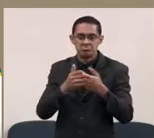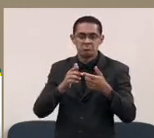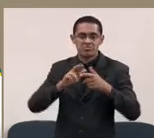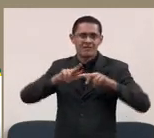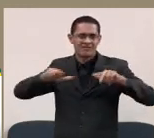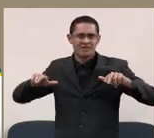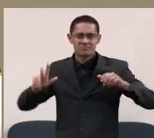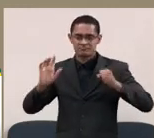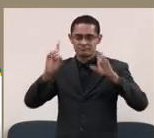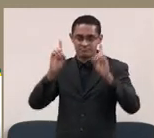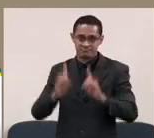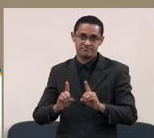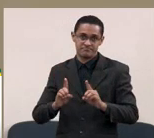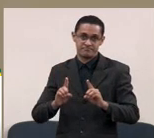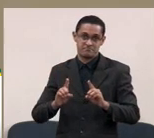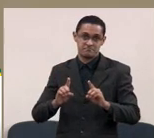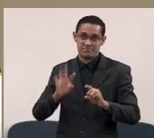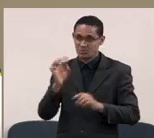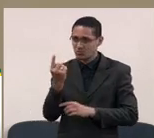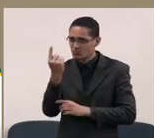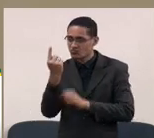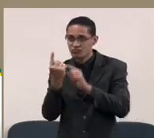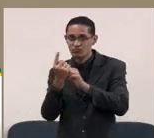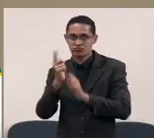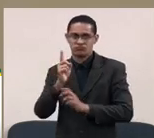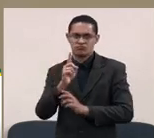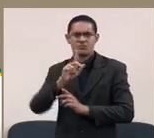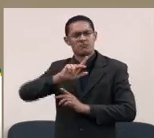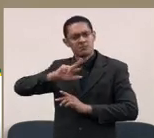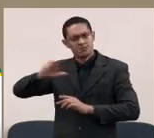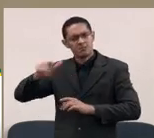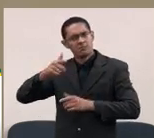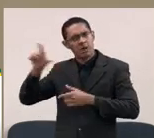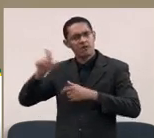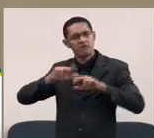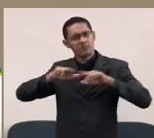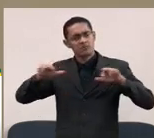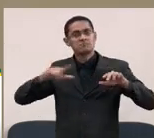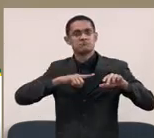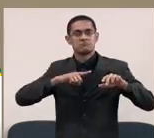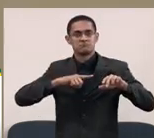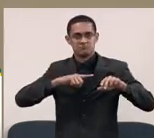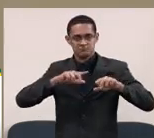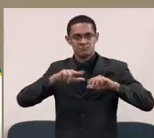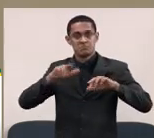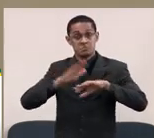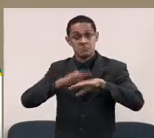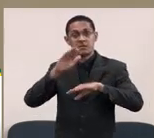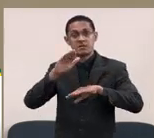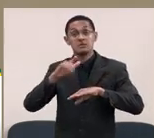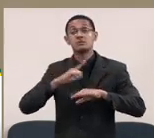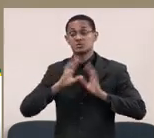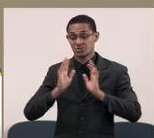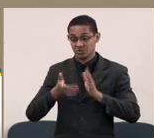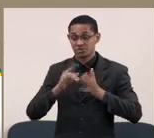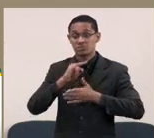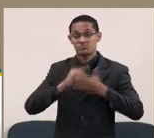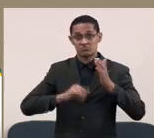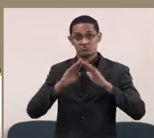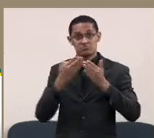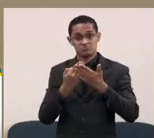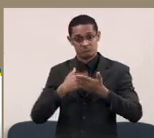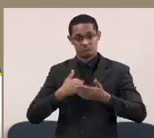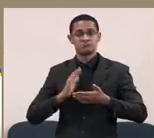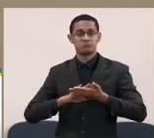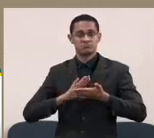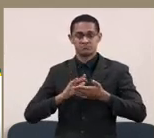mas nós não podemos parar por aí. Nós temos o Raimundo Nonato e nós temos um requerimento de nossa autoria, porque vale ressaltar, só a